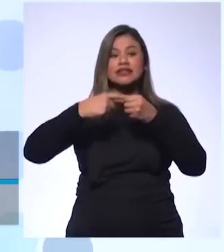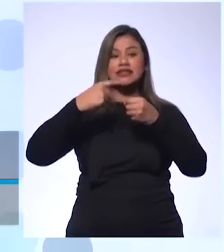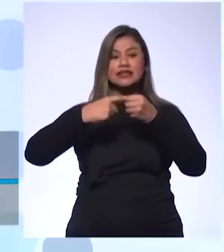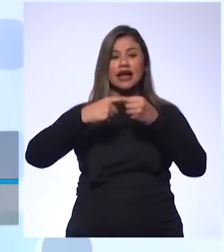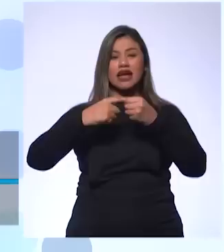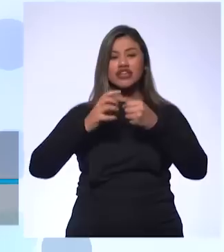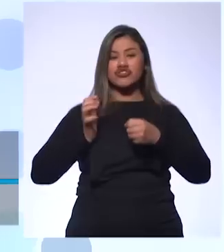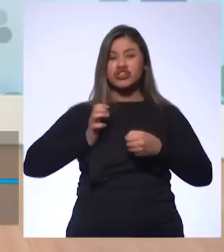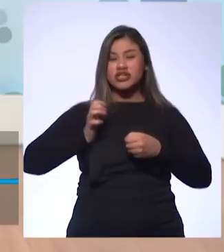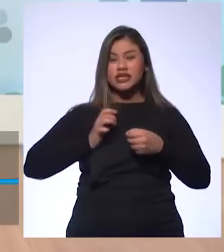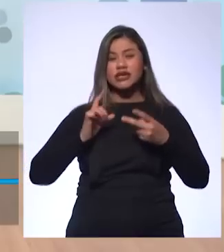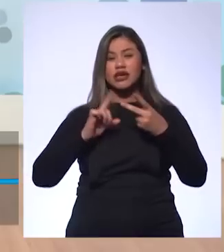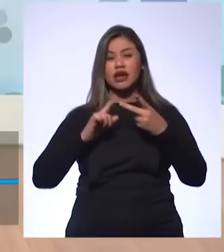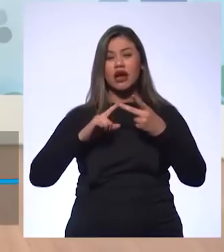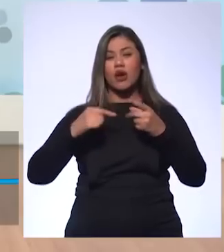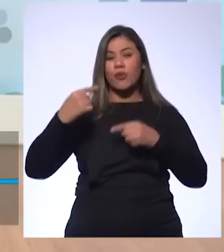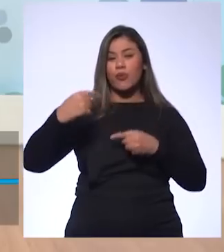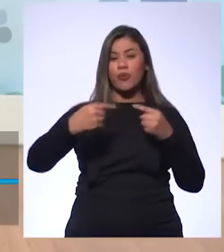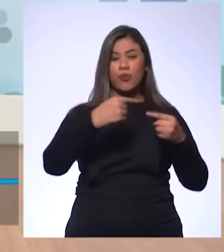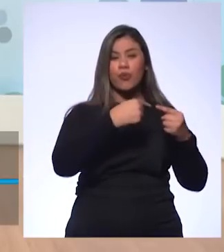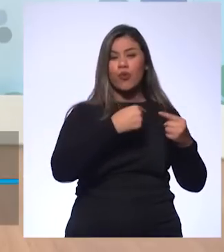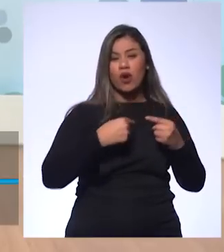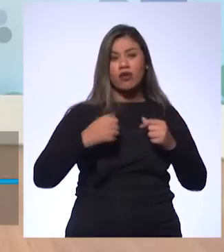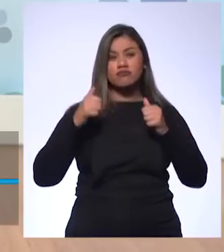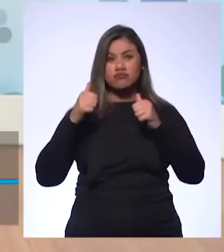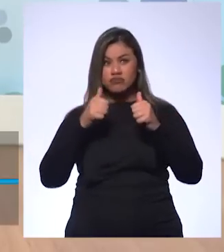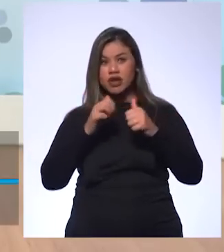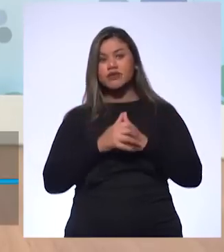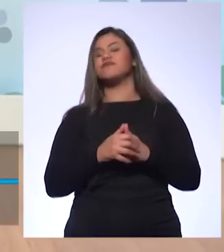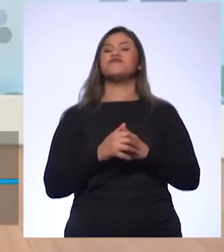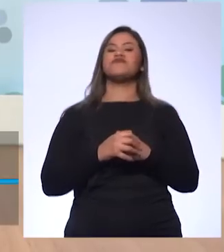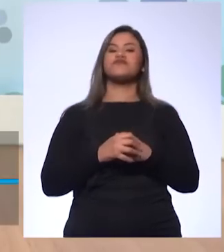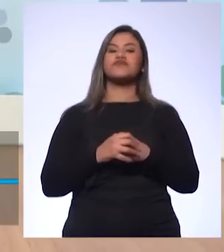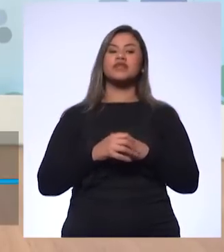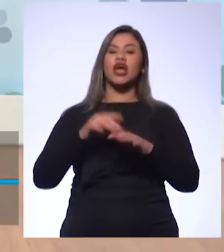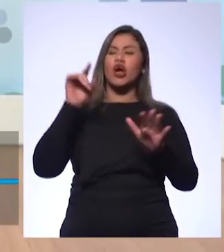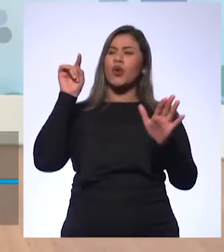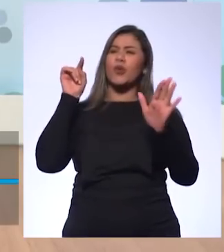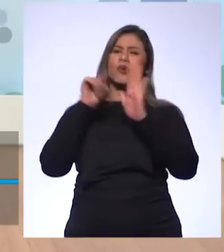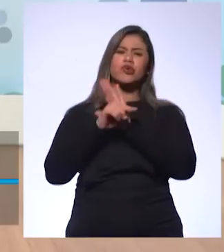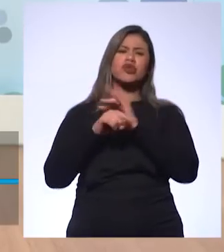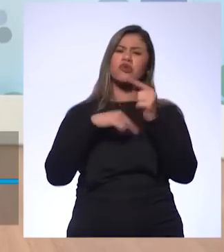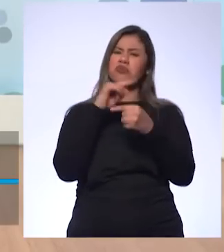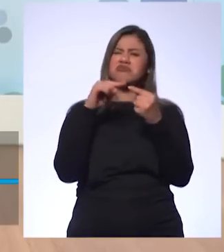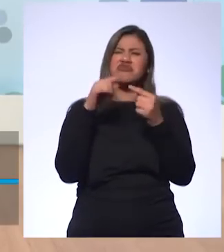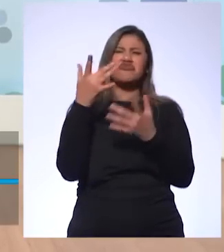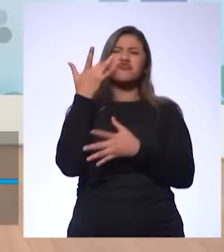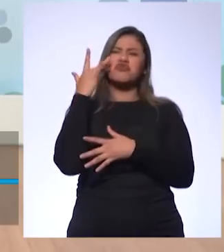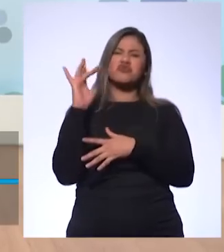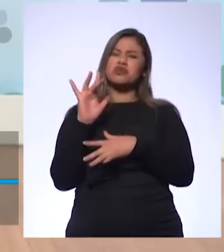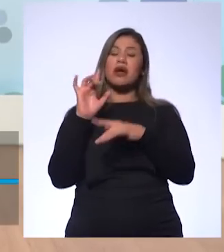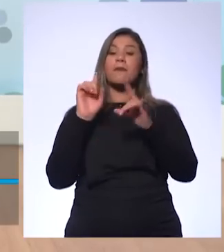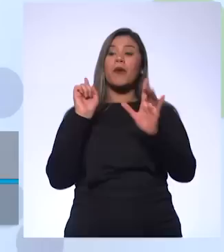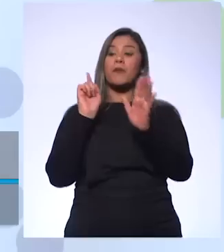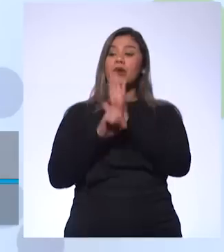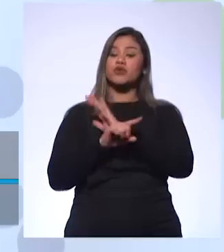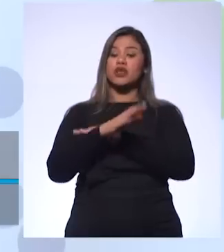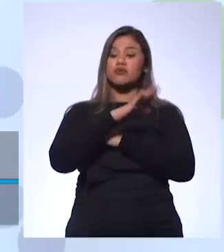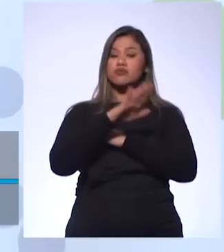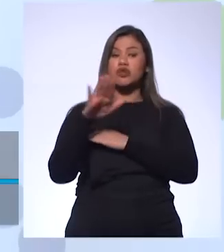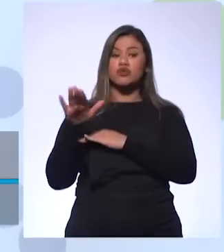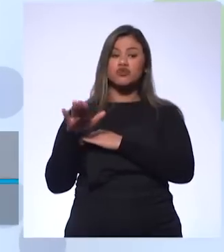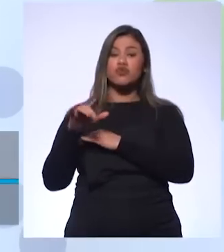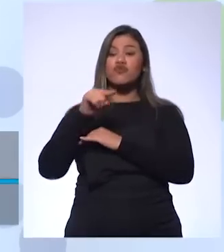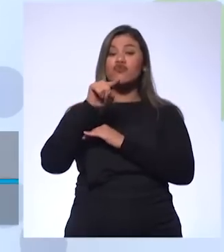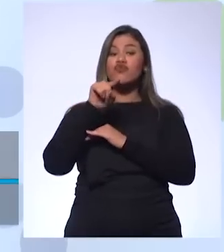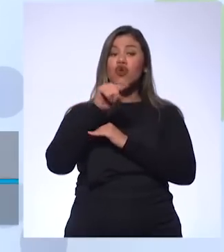política. Continua. Baglini, eu perguntei uma vez, não lembro por qual propósito era um texto que estávamos lendo certamente. E